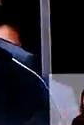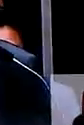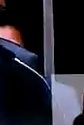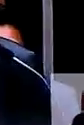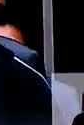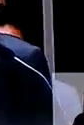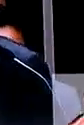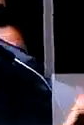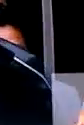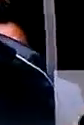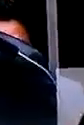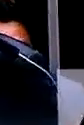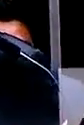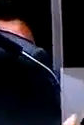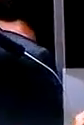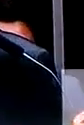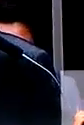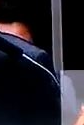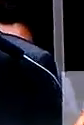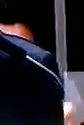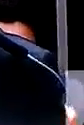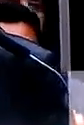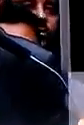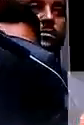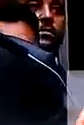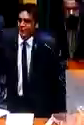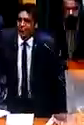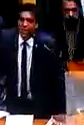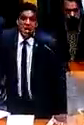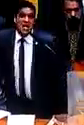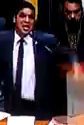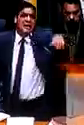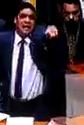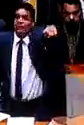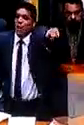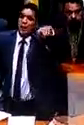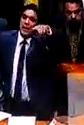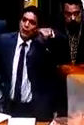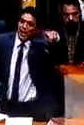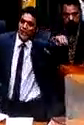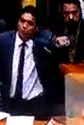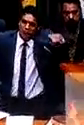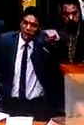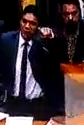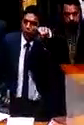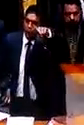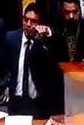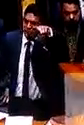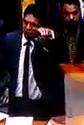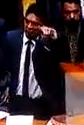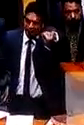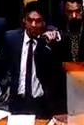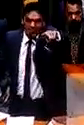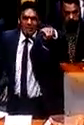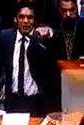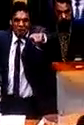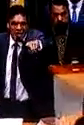rede nacional, e mandarem os caminhoneiros do Brasil balançar a bandeira do Brasil, liguem a televisão, manda a dona Rede Globo que fica contando